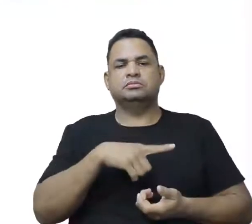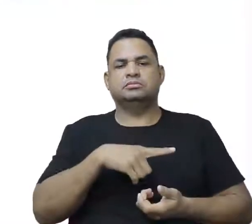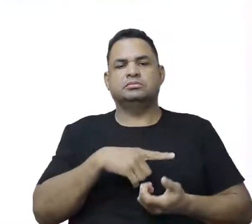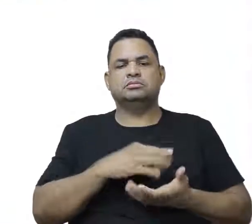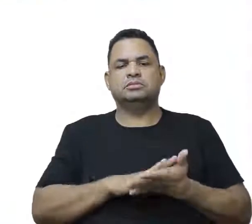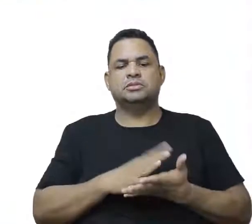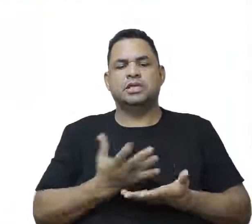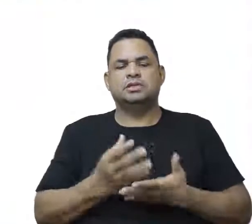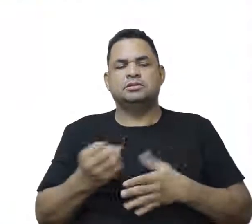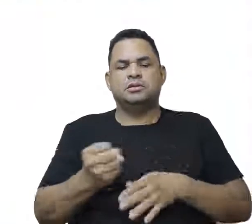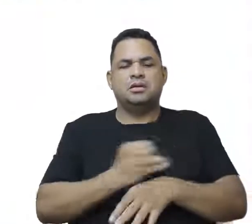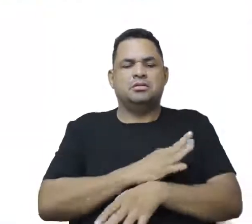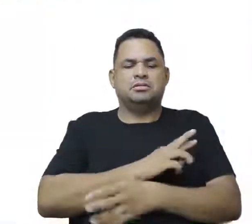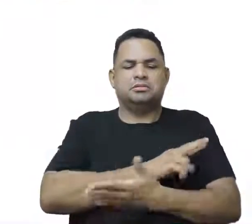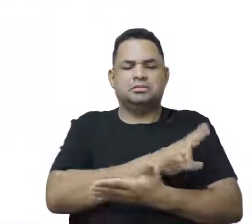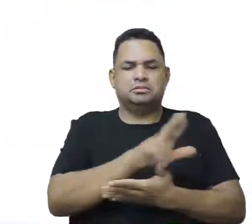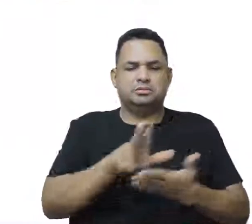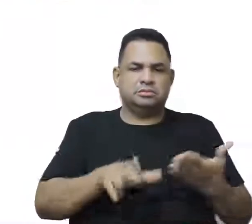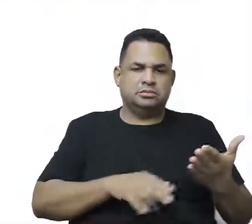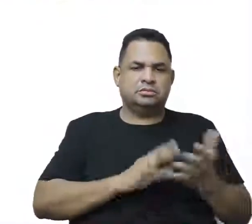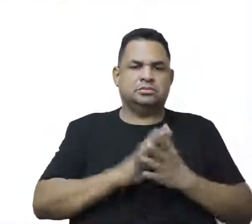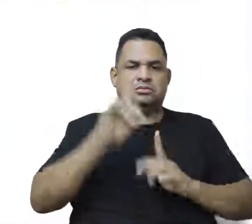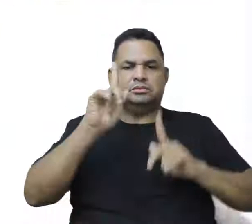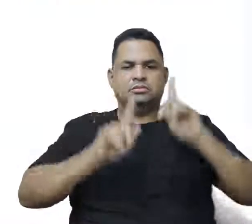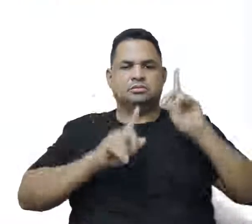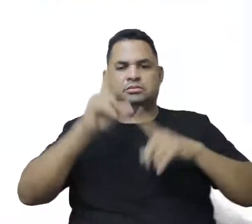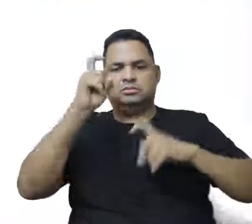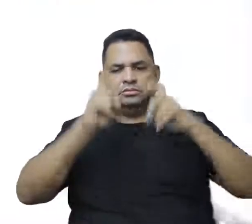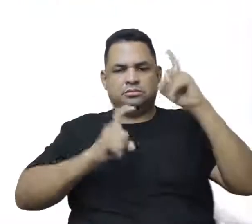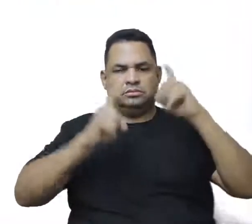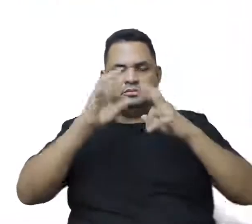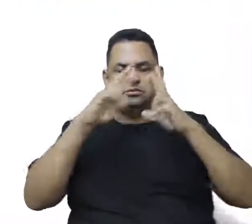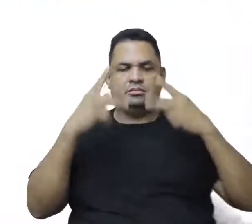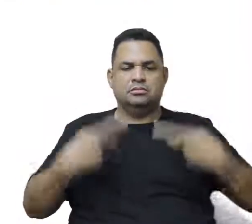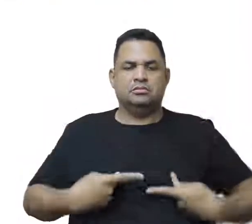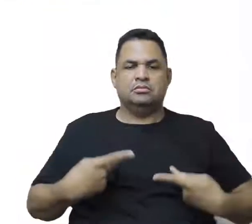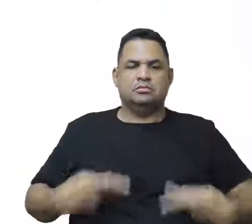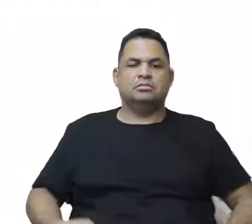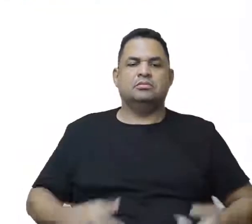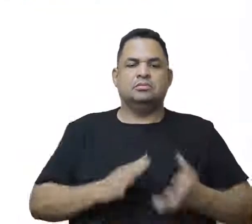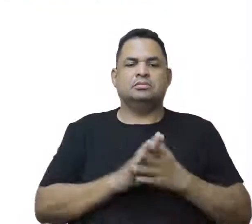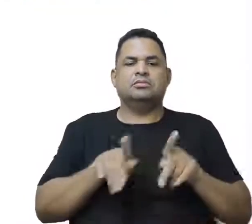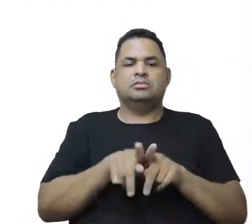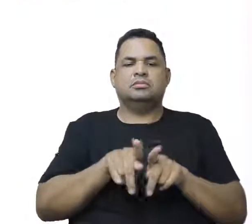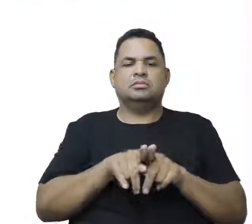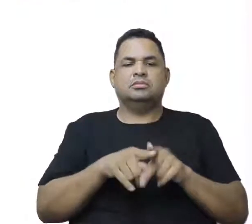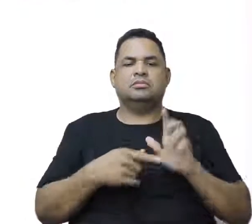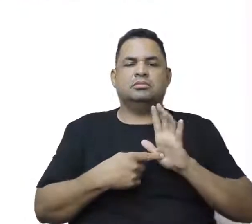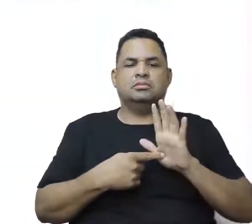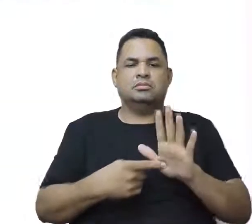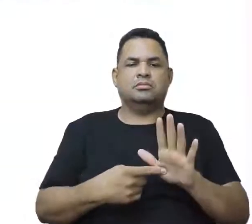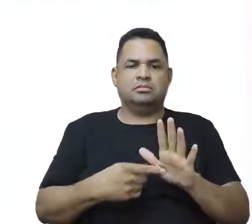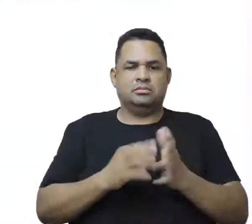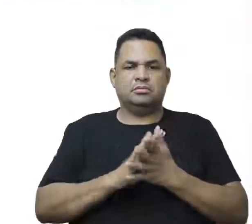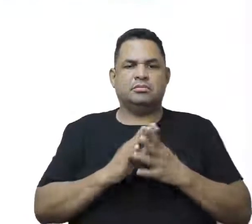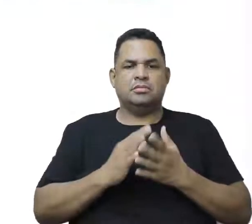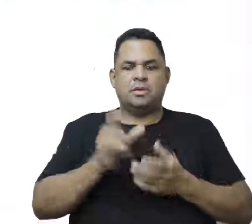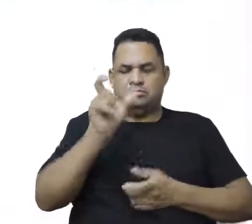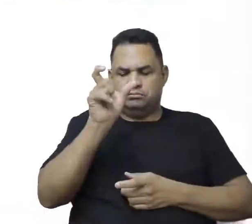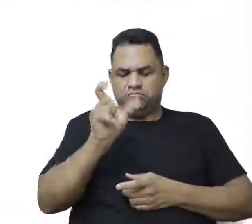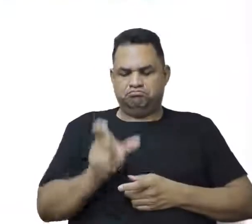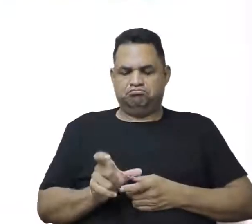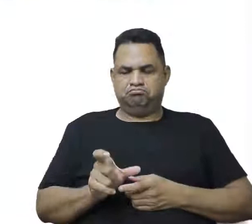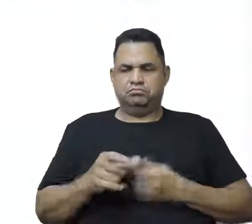várias emoções, vários gestos, expressões corporais, mas ela também pode revelar uma postura.